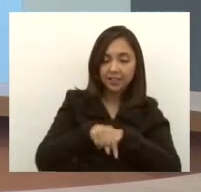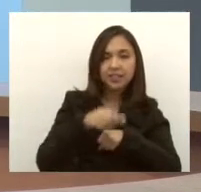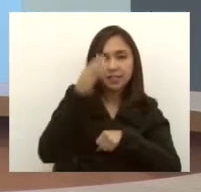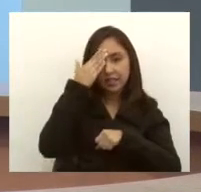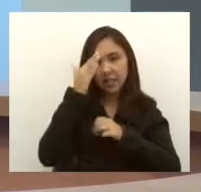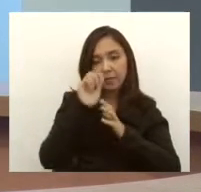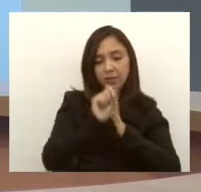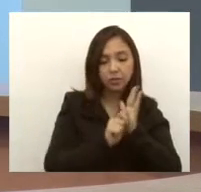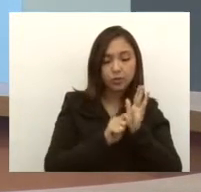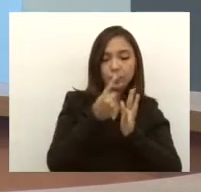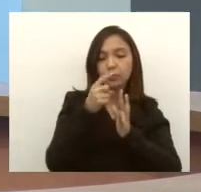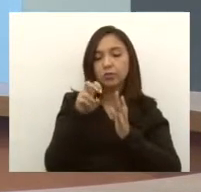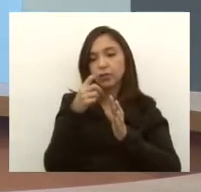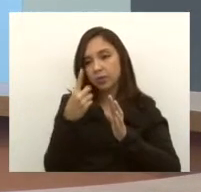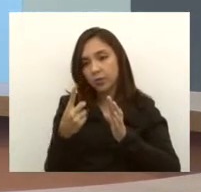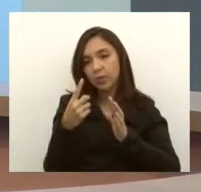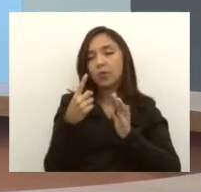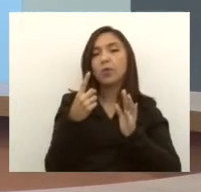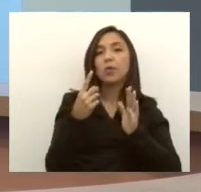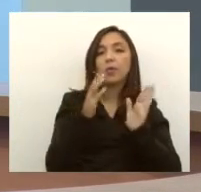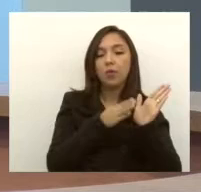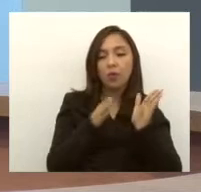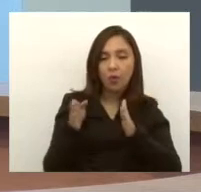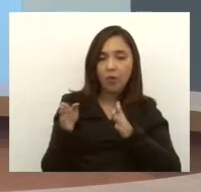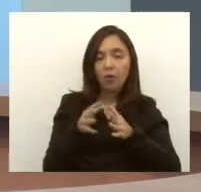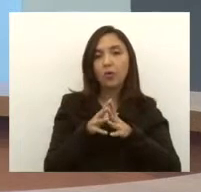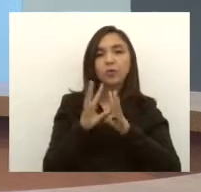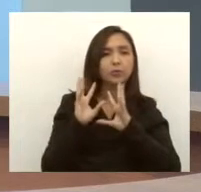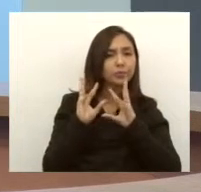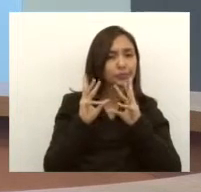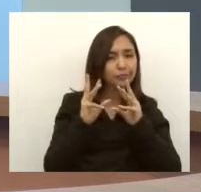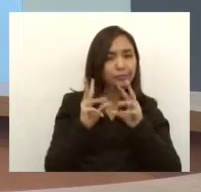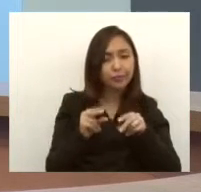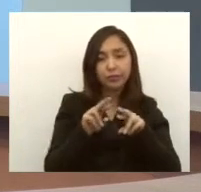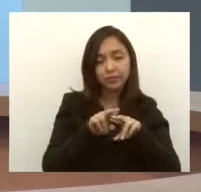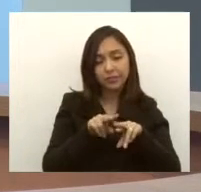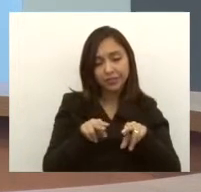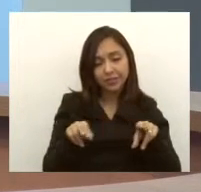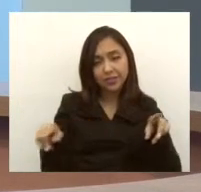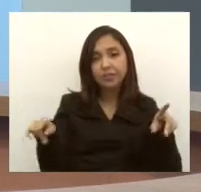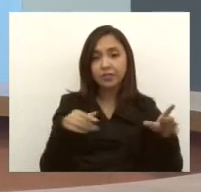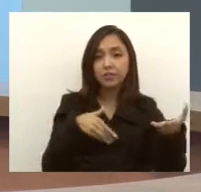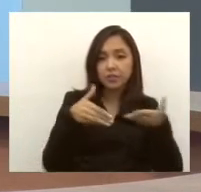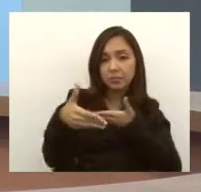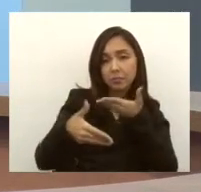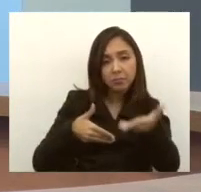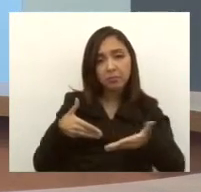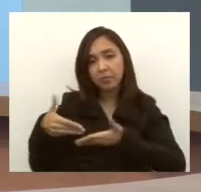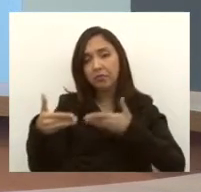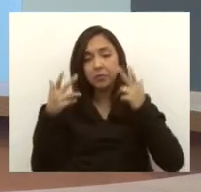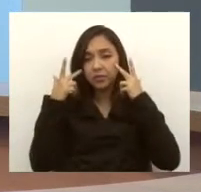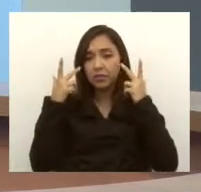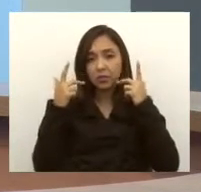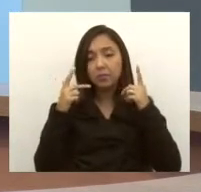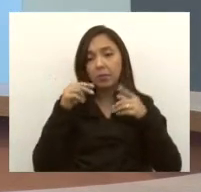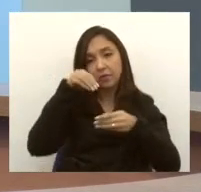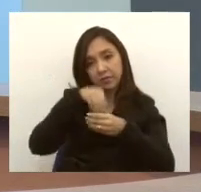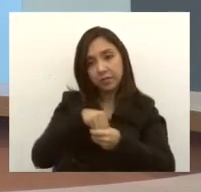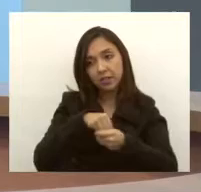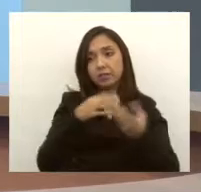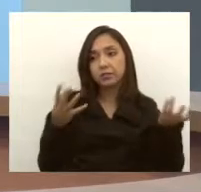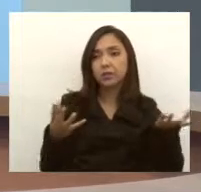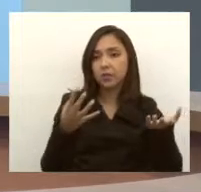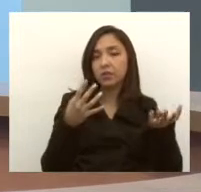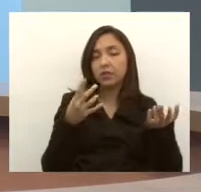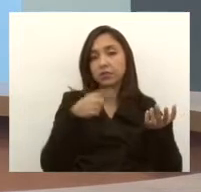artigo 151, tem as questões de ordem, tem também todas as formas de você poder fazer a movimentação que Vossa Excelência faz dentro do plenário. Não é justo